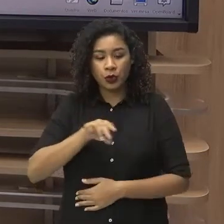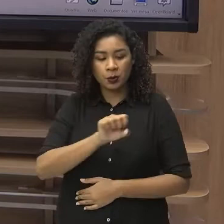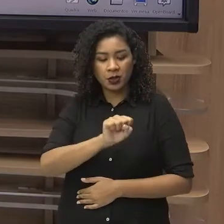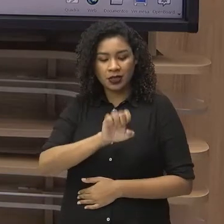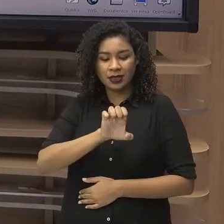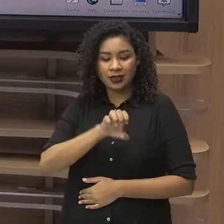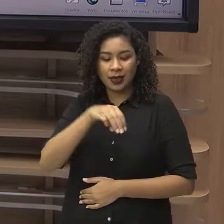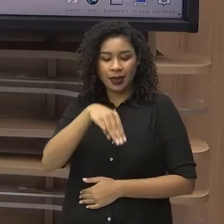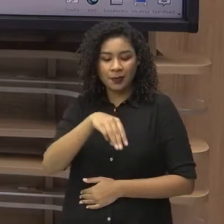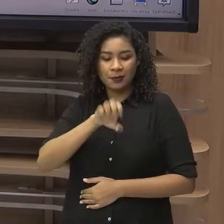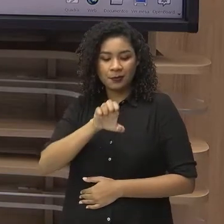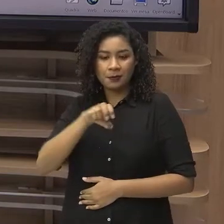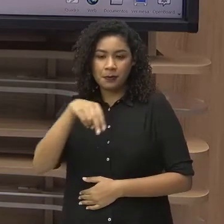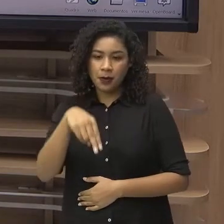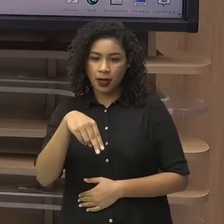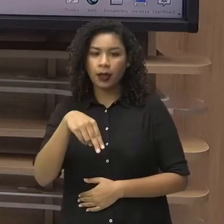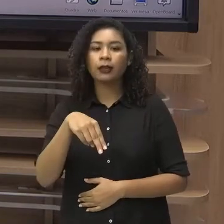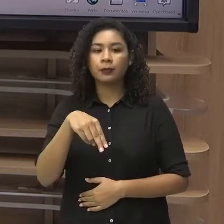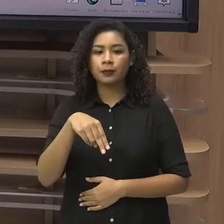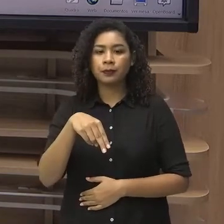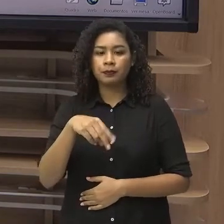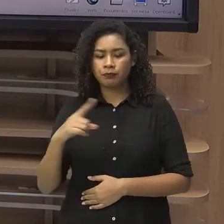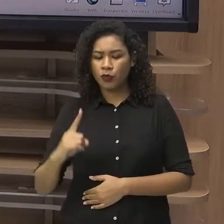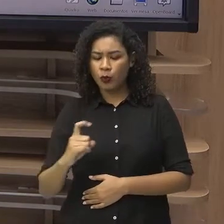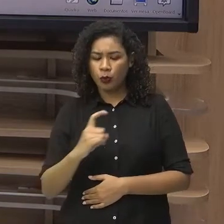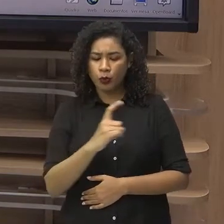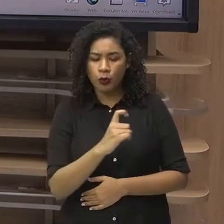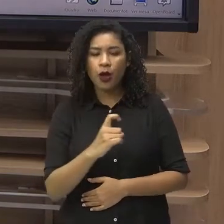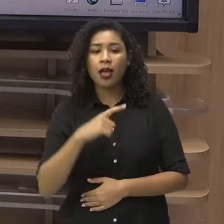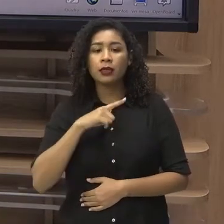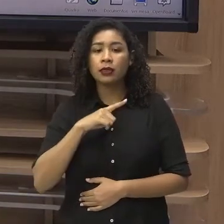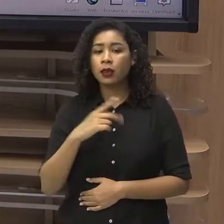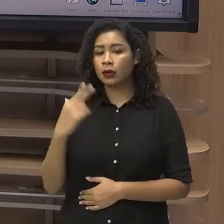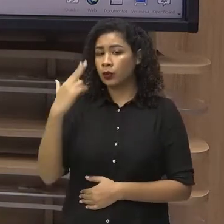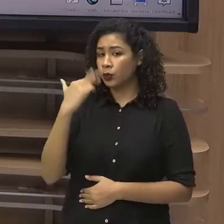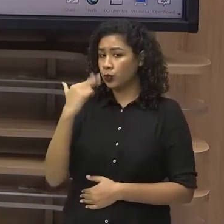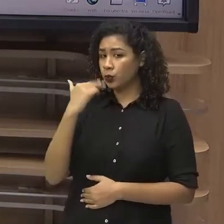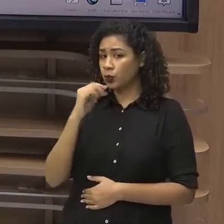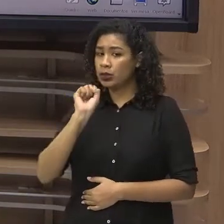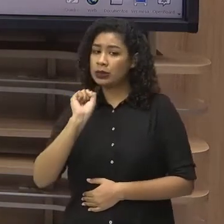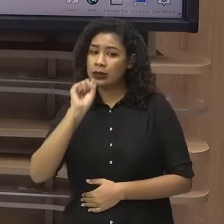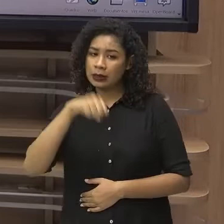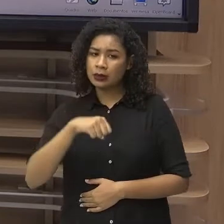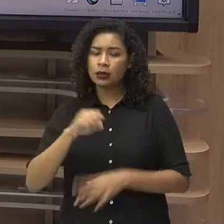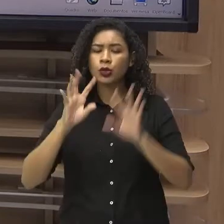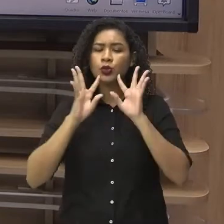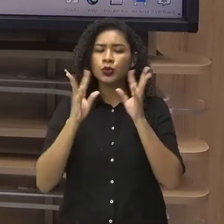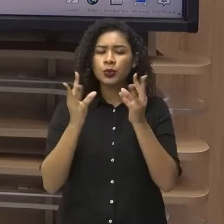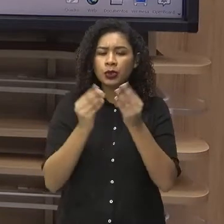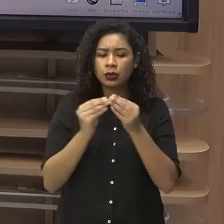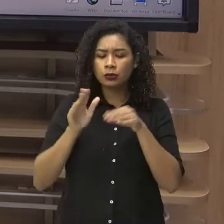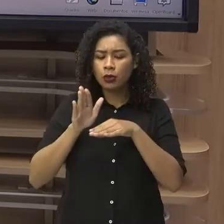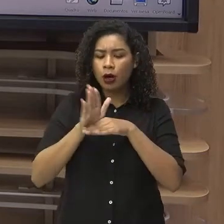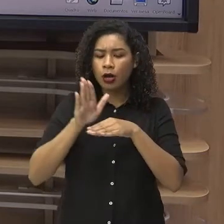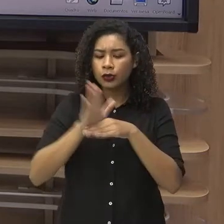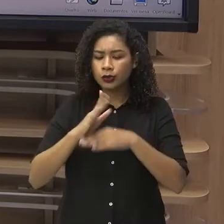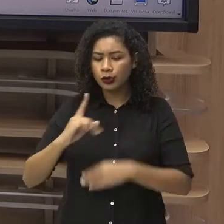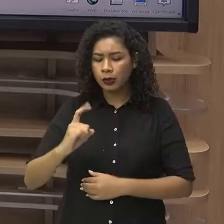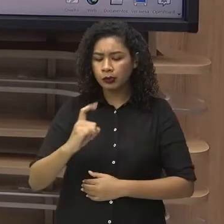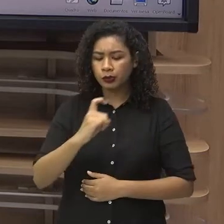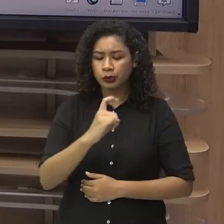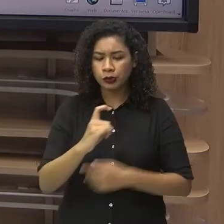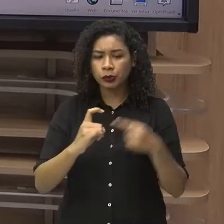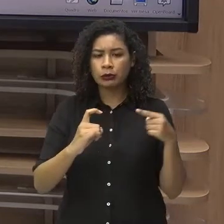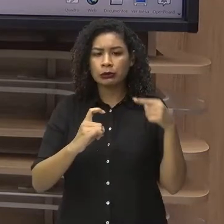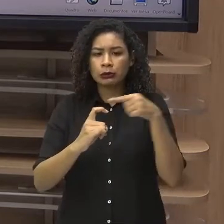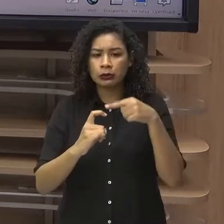que o espermatozoide tenha ali uma nutrição. Esse sêmen ele tem substâncias que permitem ali com que o espermatozoide